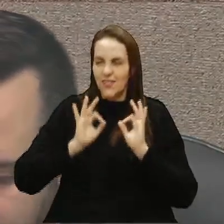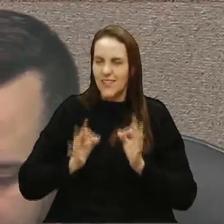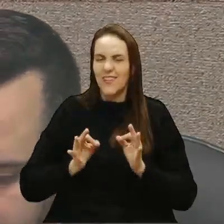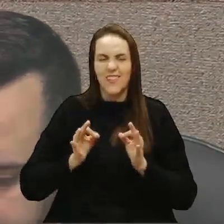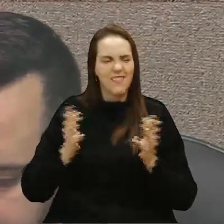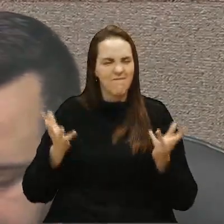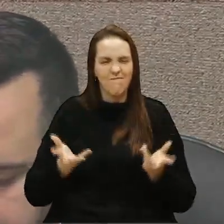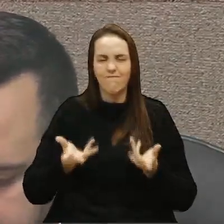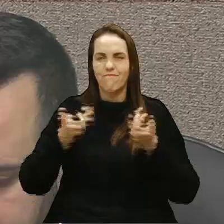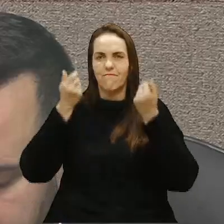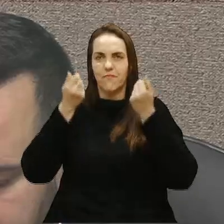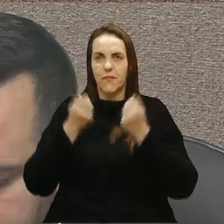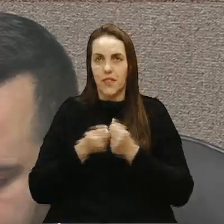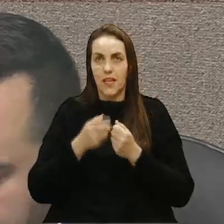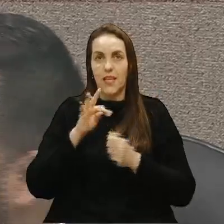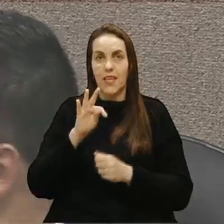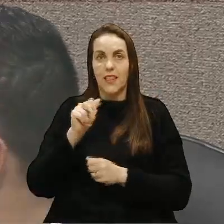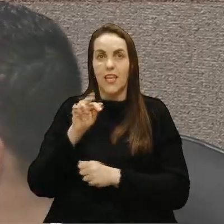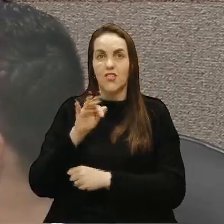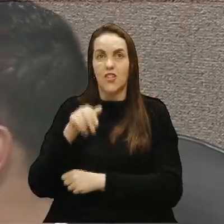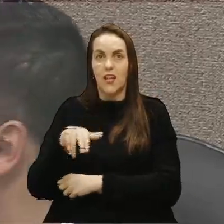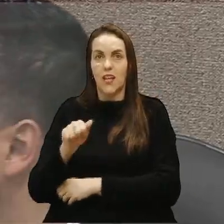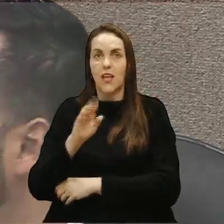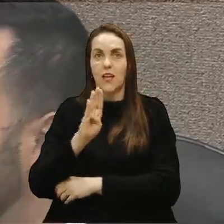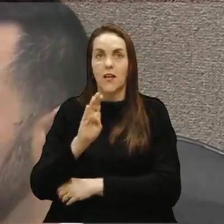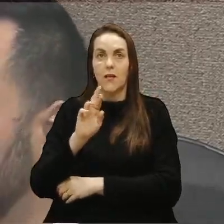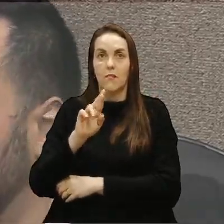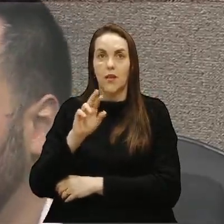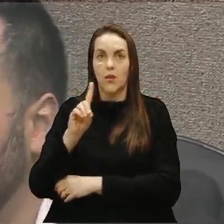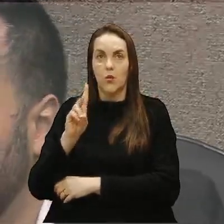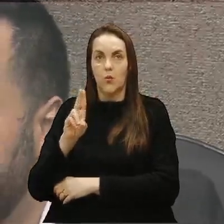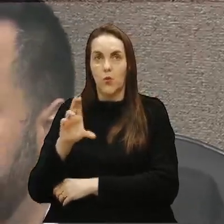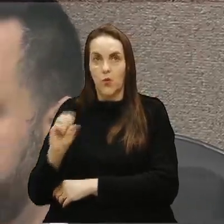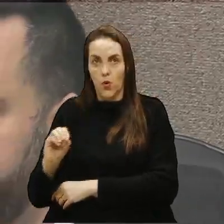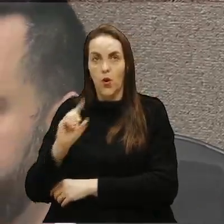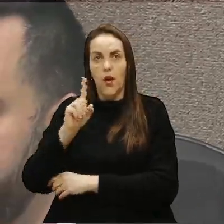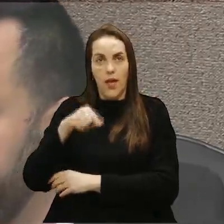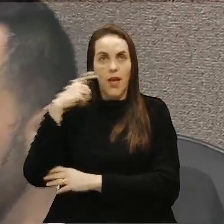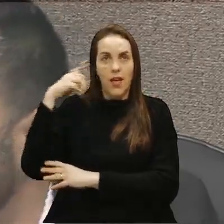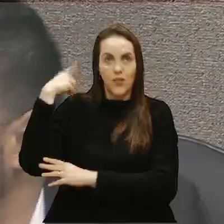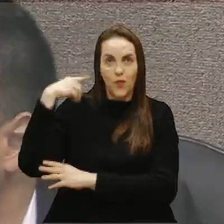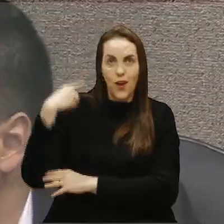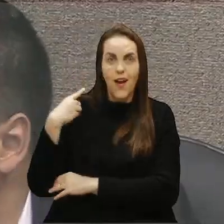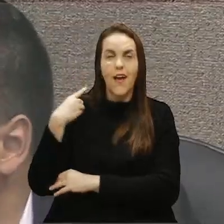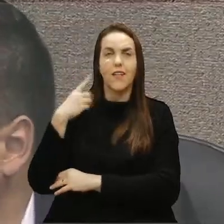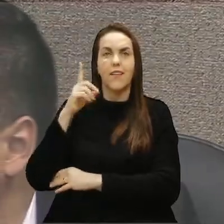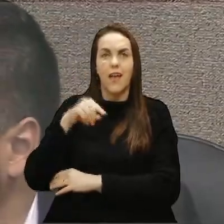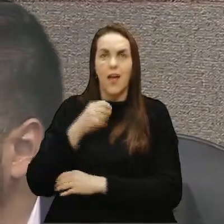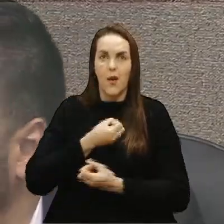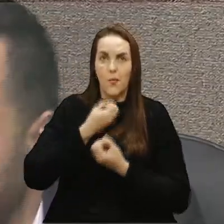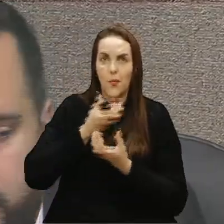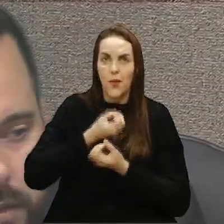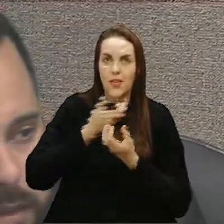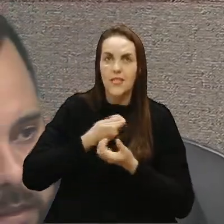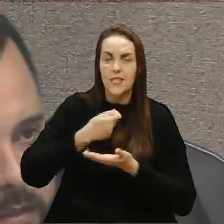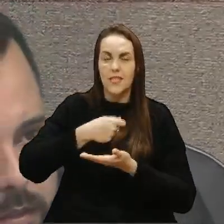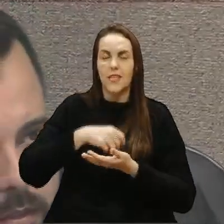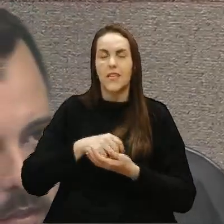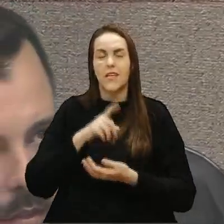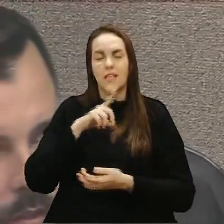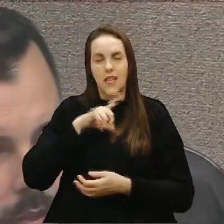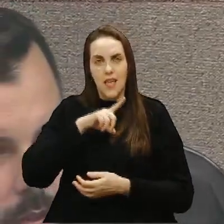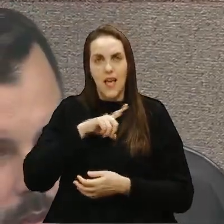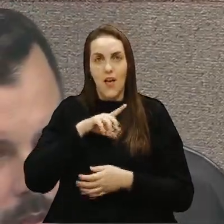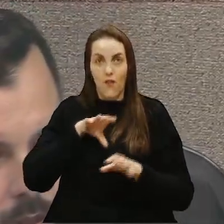incrível. Então, a Tatiana Barduco, que é advogada, que é poeta, que tem uma formação